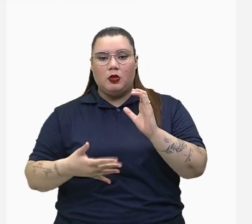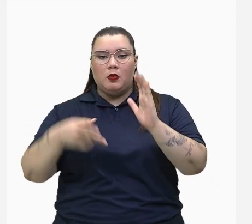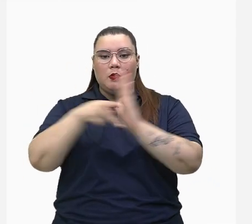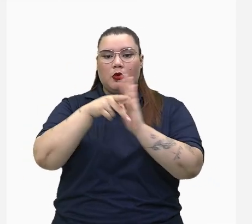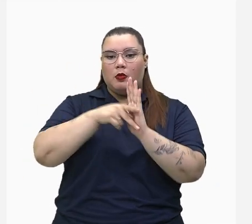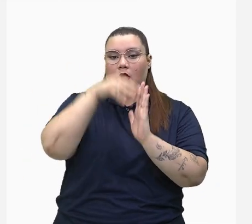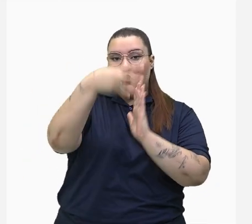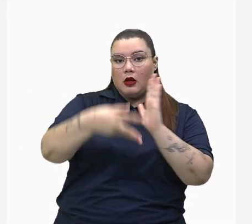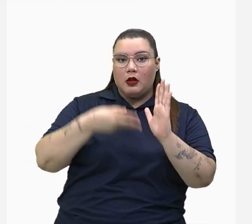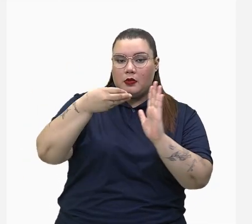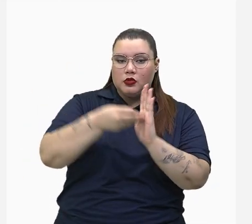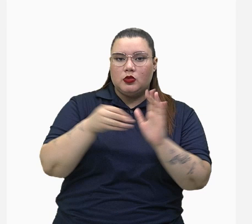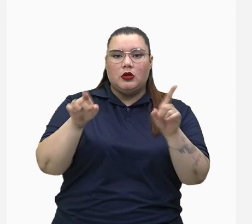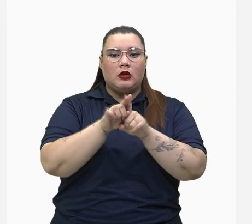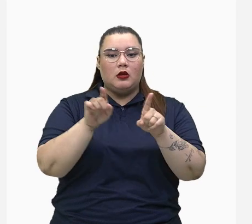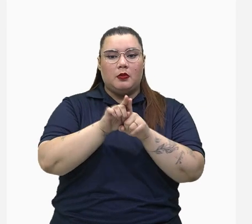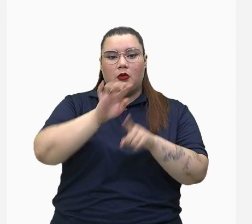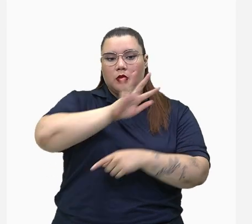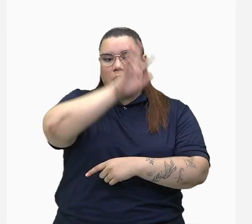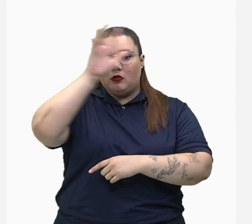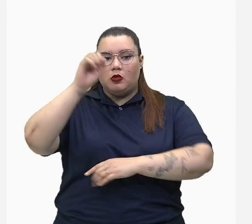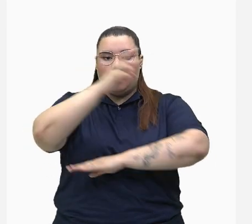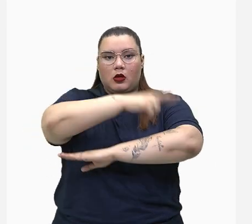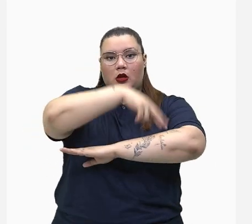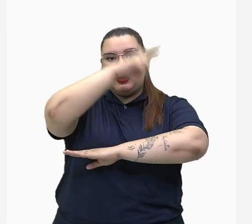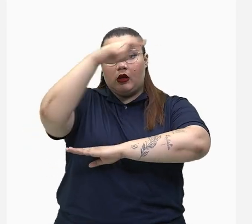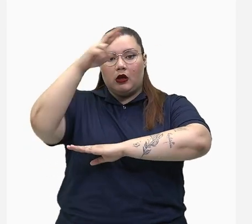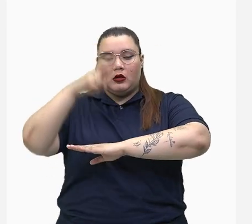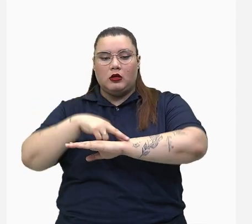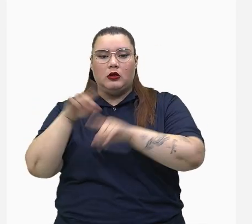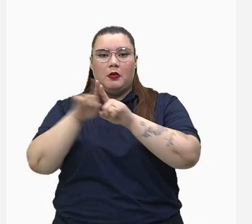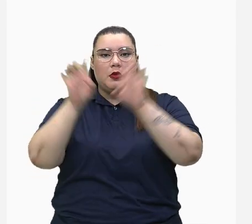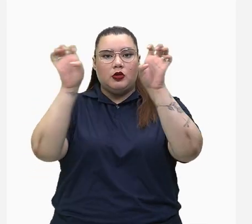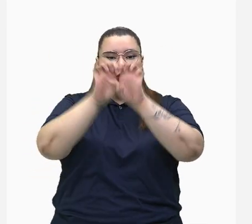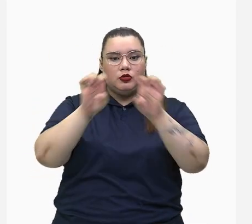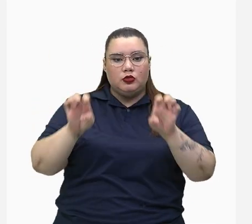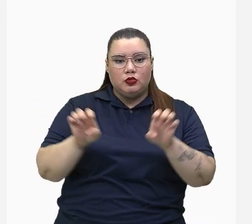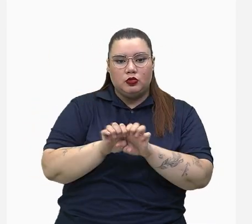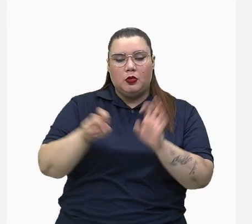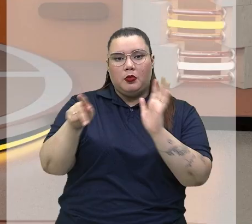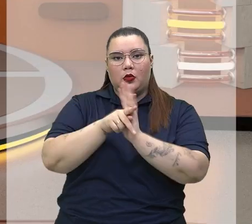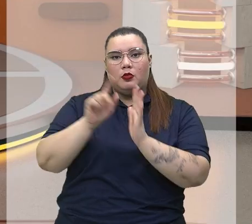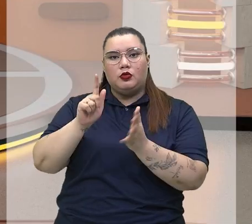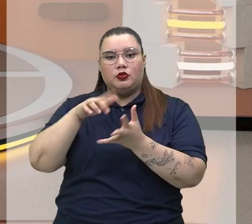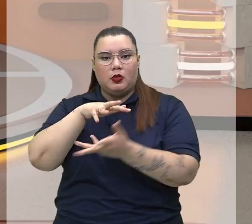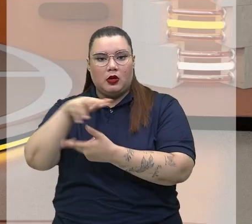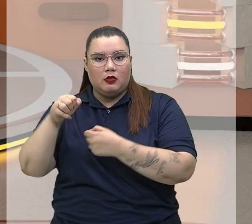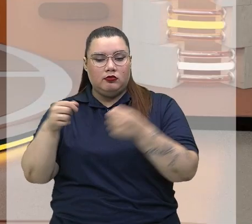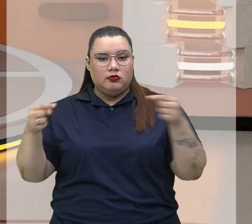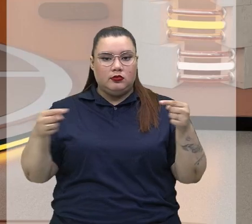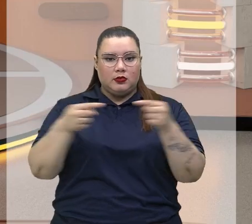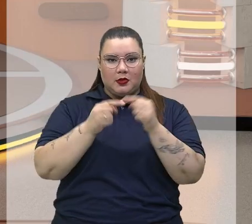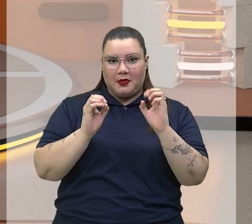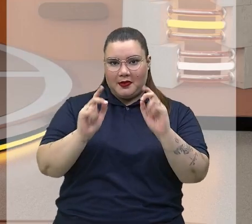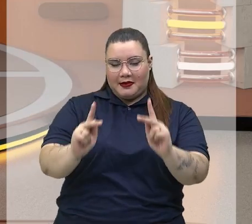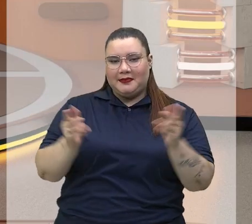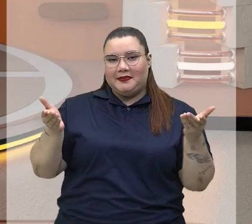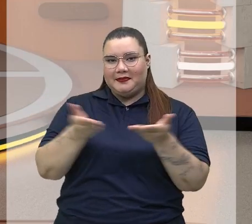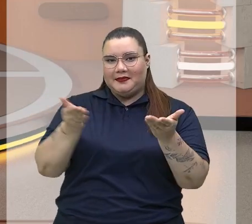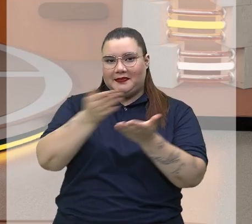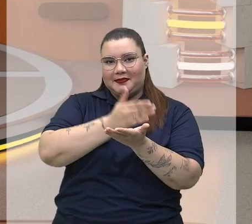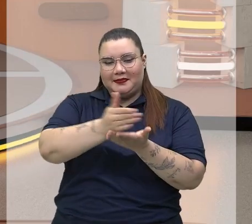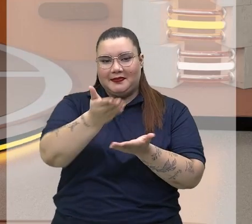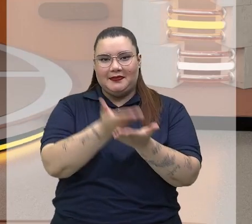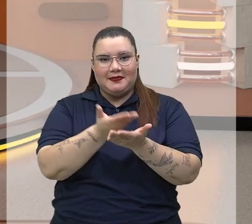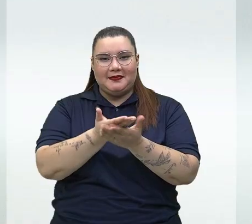da Amazônia e do Amazonas, o relevo e estruturas geológicas. A partir de agora, fiquem